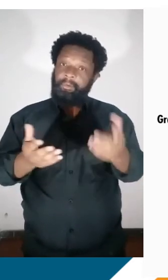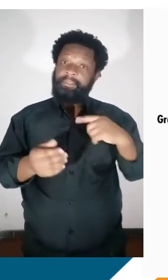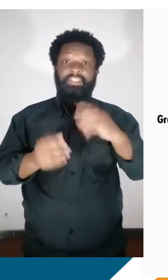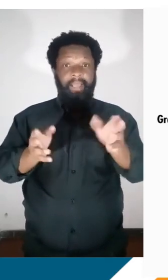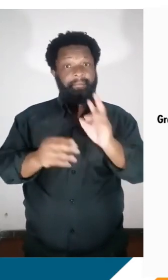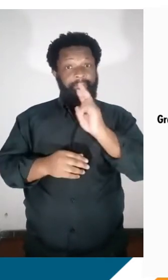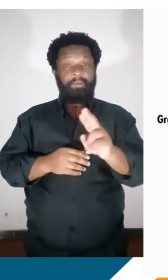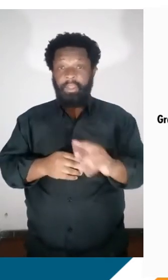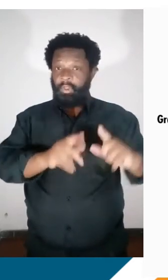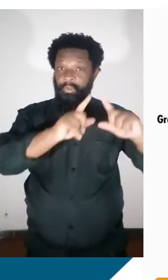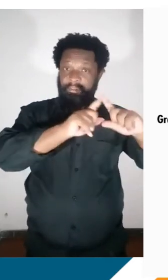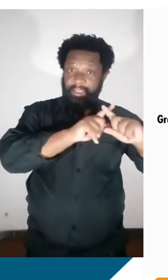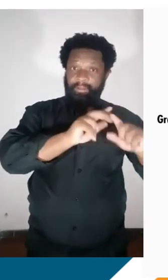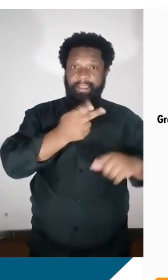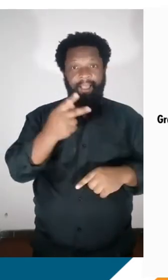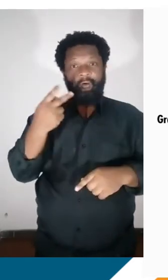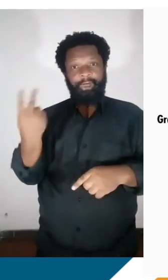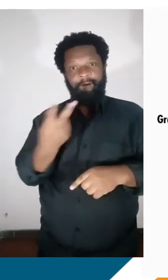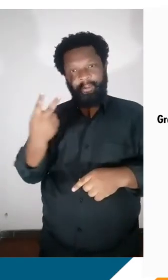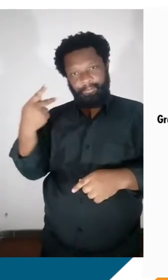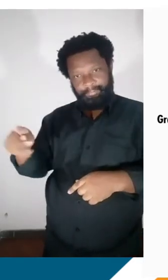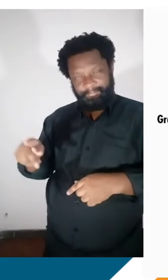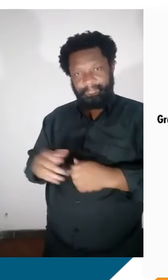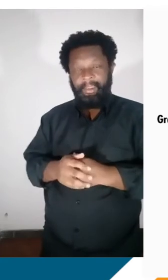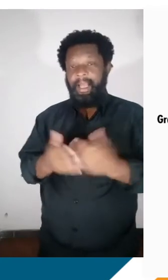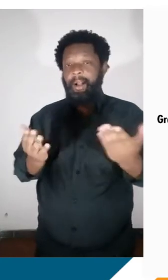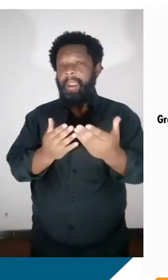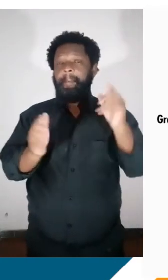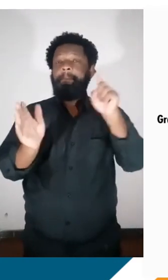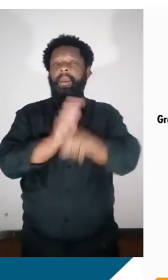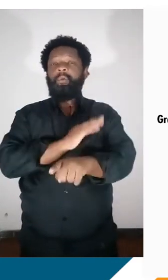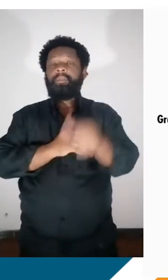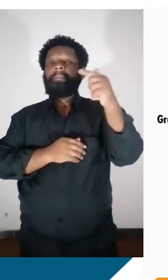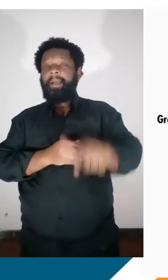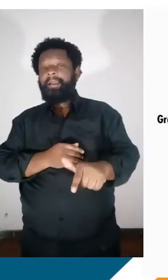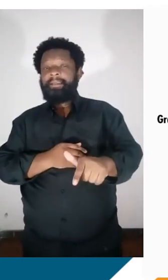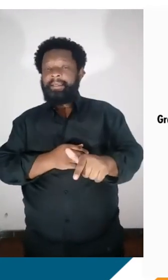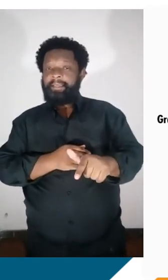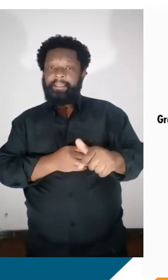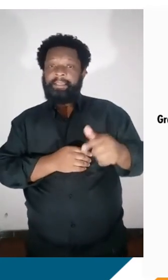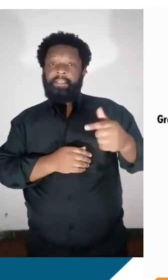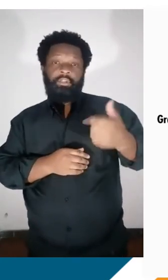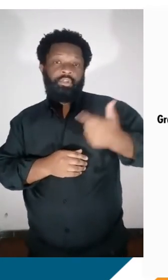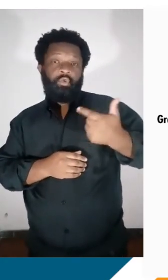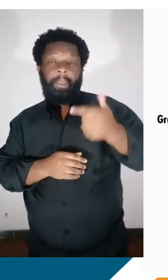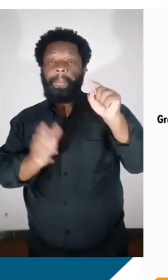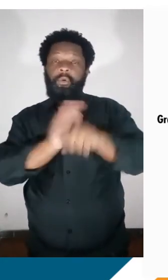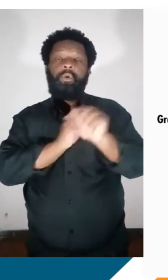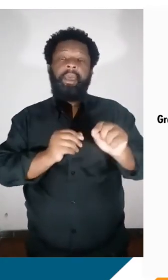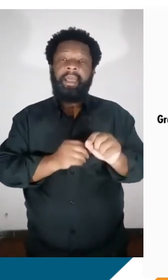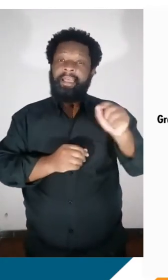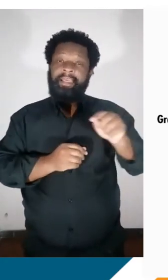Então, está respondido que o ΔH da reação é este daqui. Aí a pergunta a segunda pergunta é a seguinte: essa